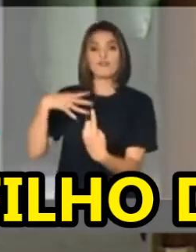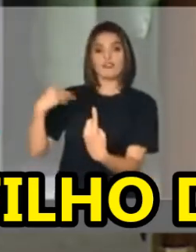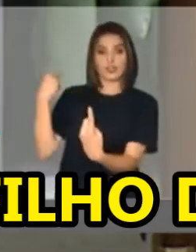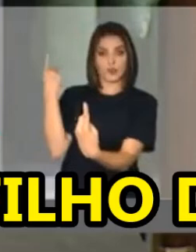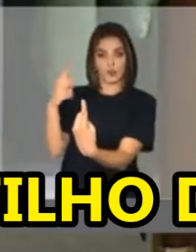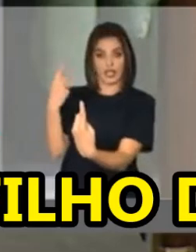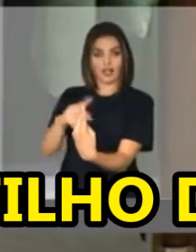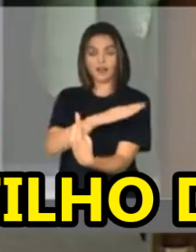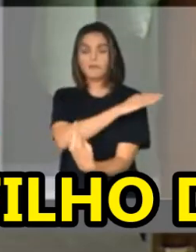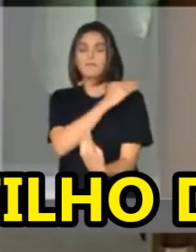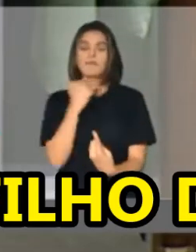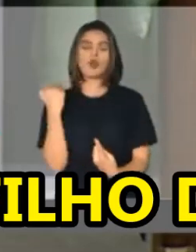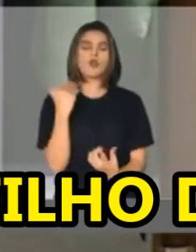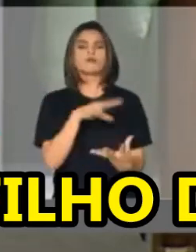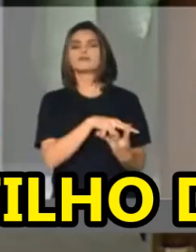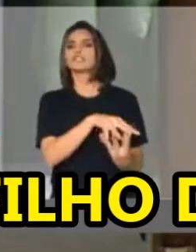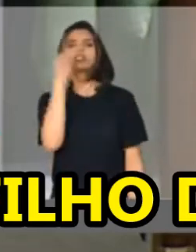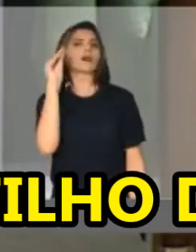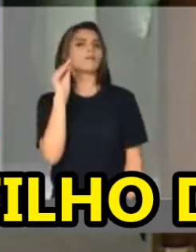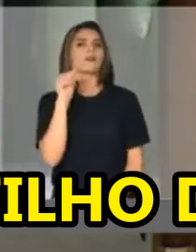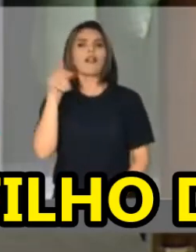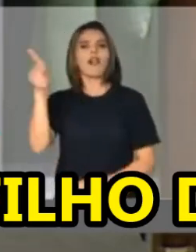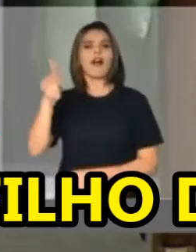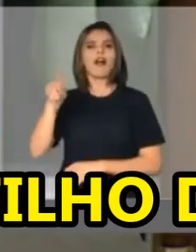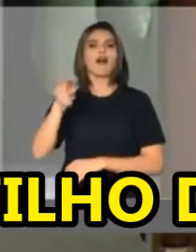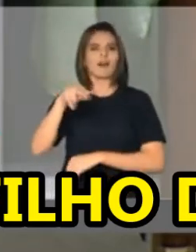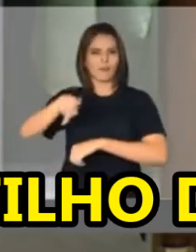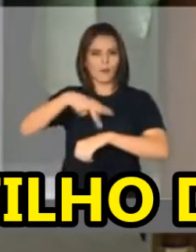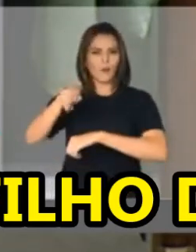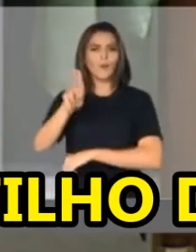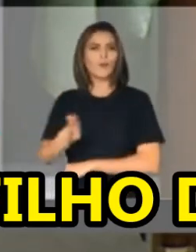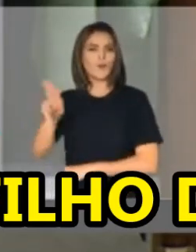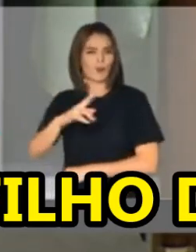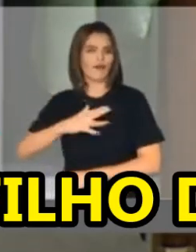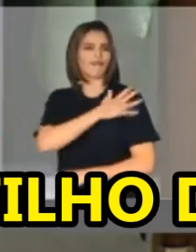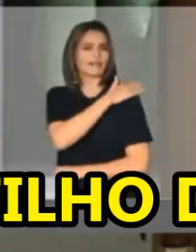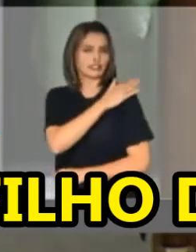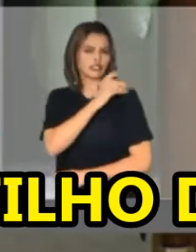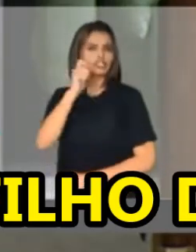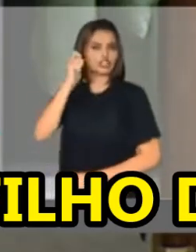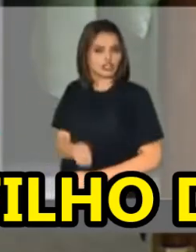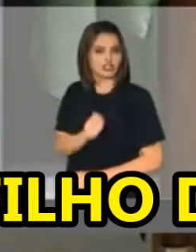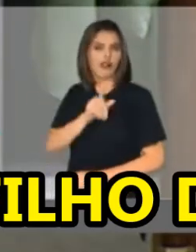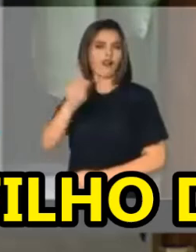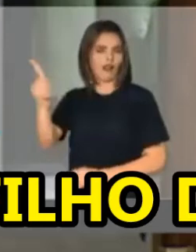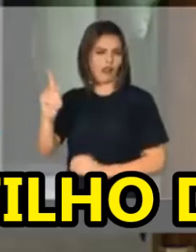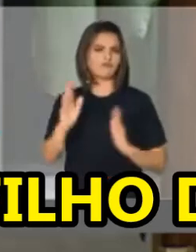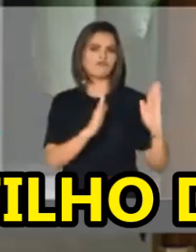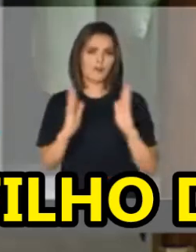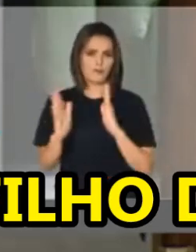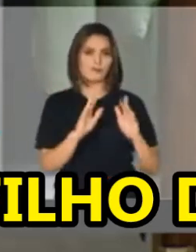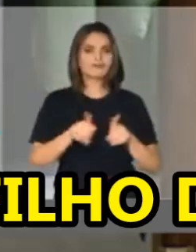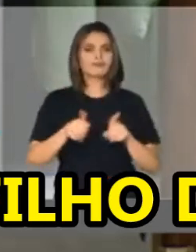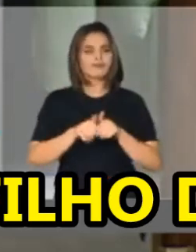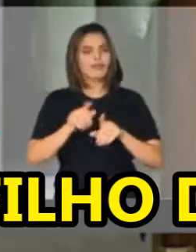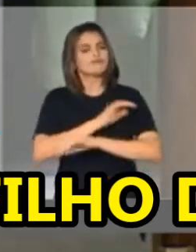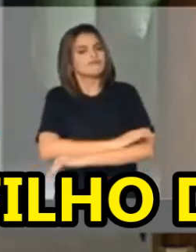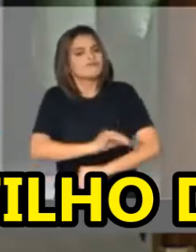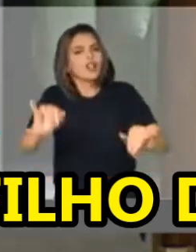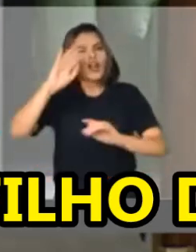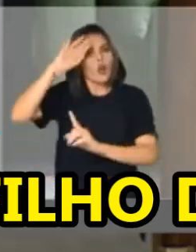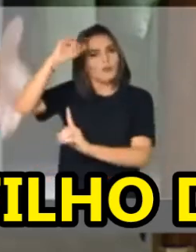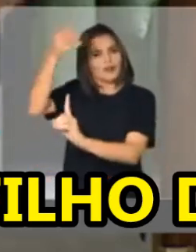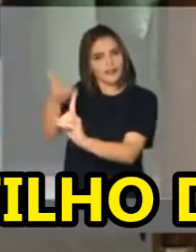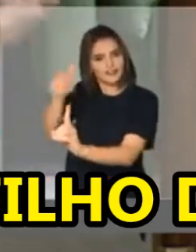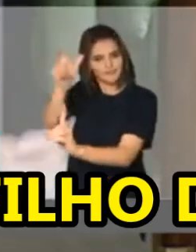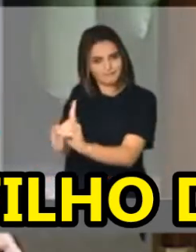na ditadura uruguaia, e que eu quero aqui deixar para ser inscrito nos anais da casa, uma homenagem a ela. Não